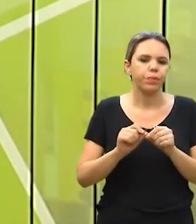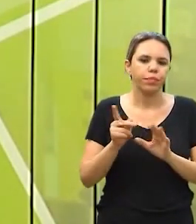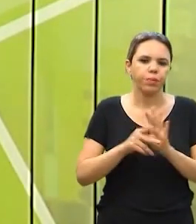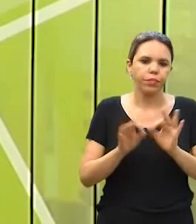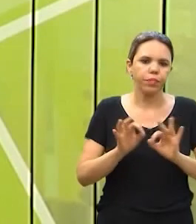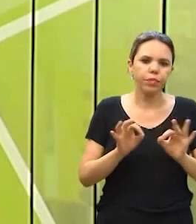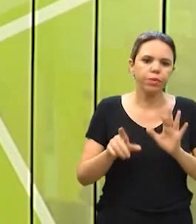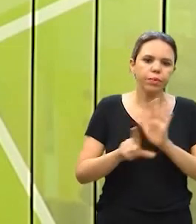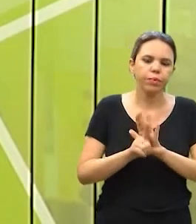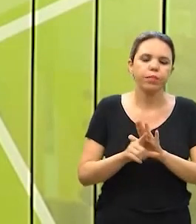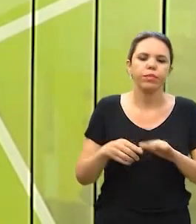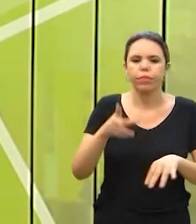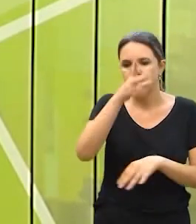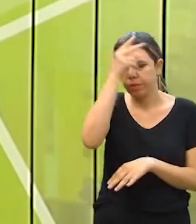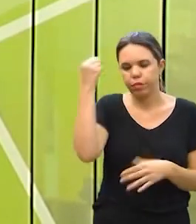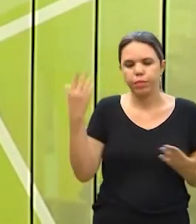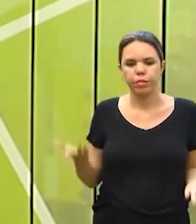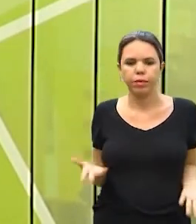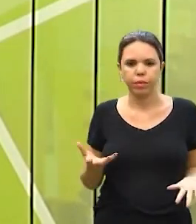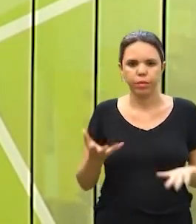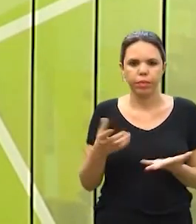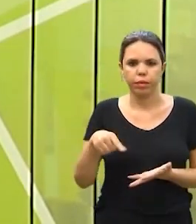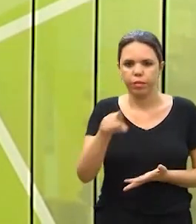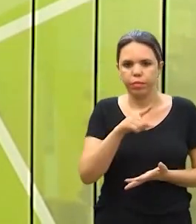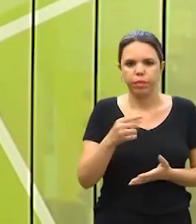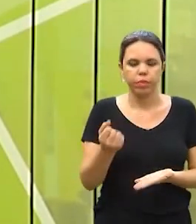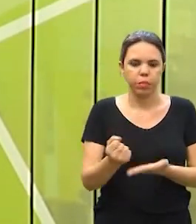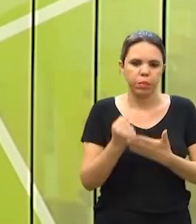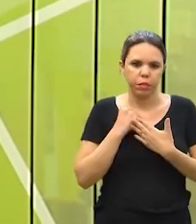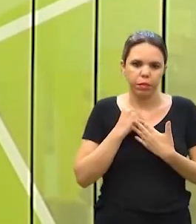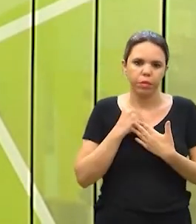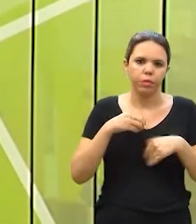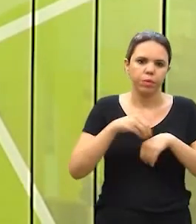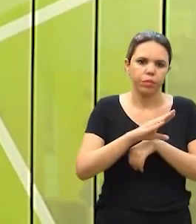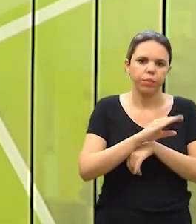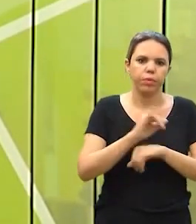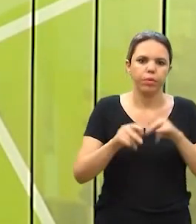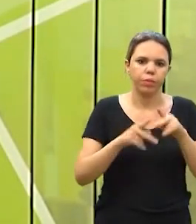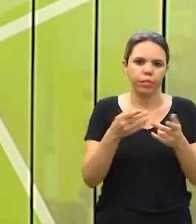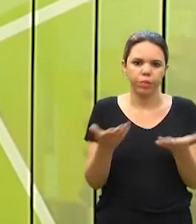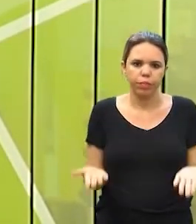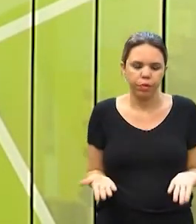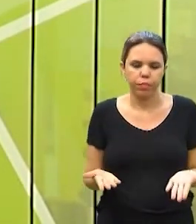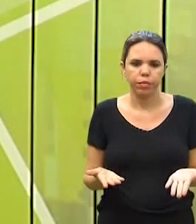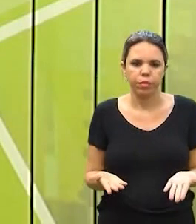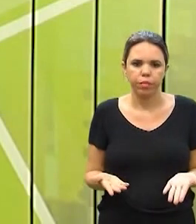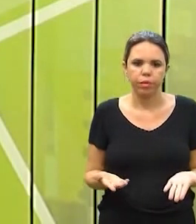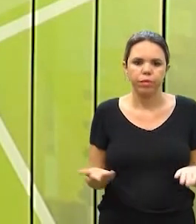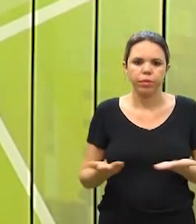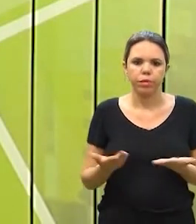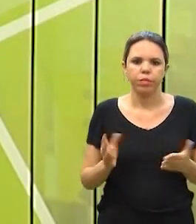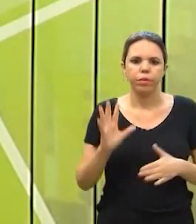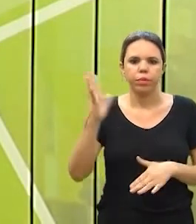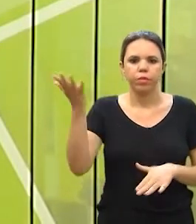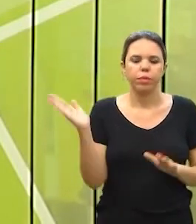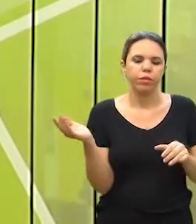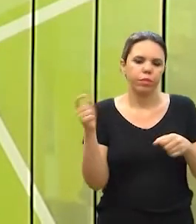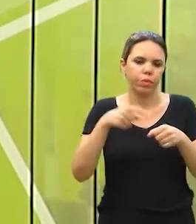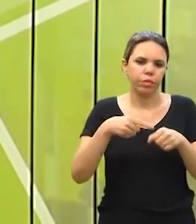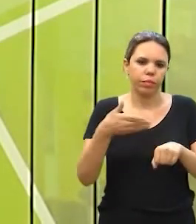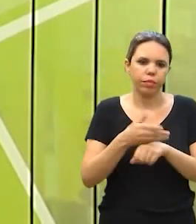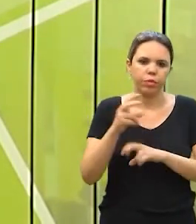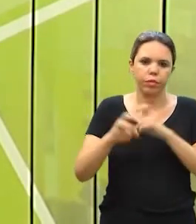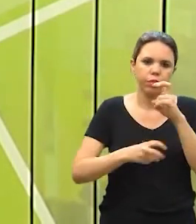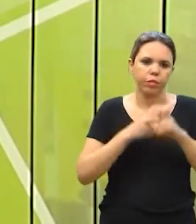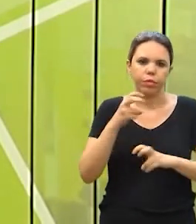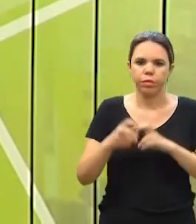projeto de lei no executivo, mas eu queria que você nos ajudasse a levar uma mensagem para as pessoas que estão agora, de repente, voltando a frequentar um